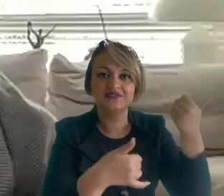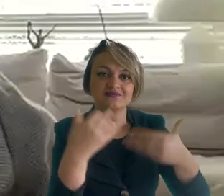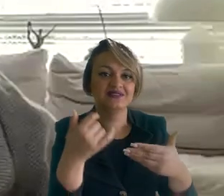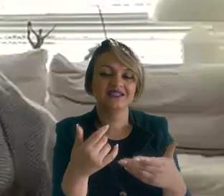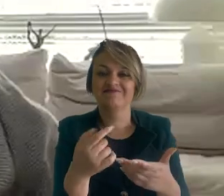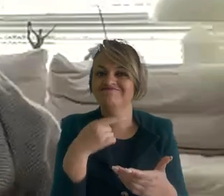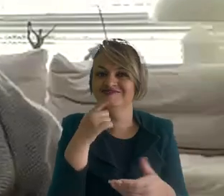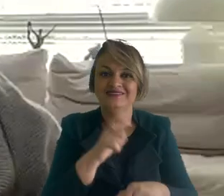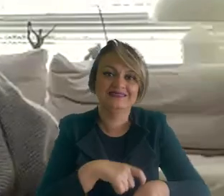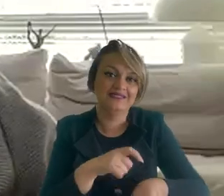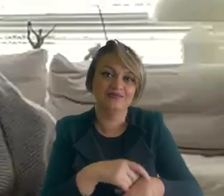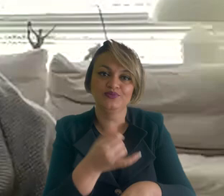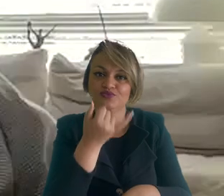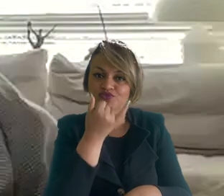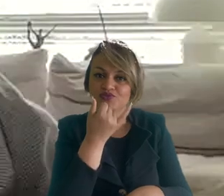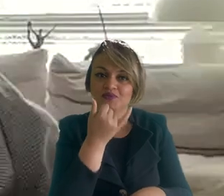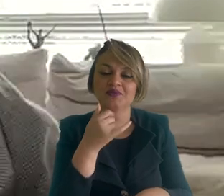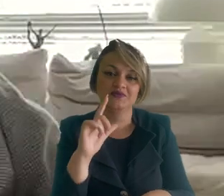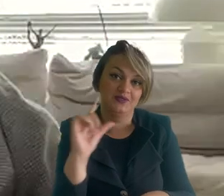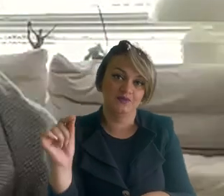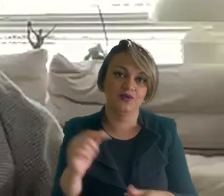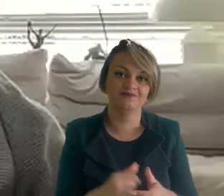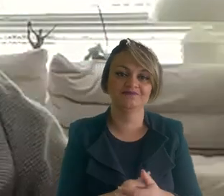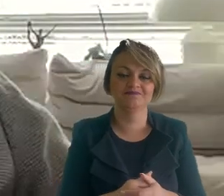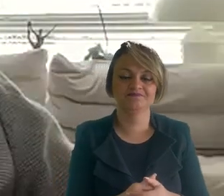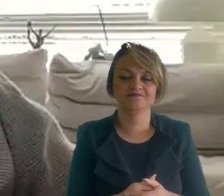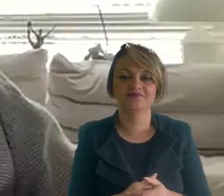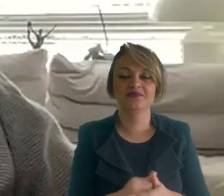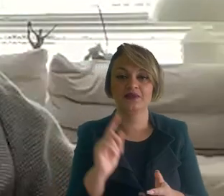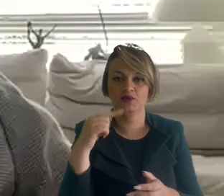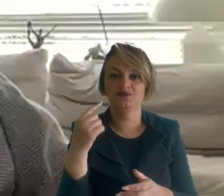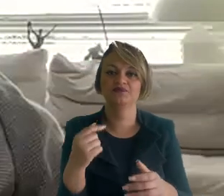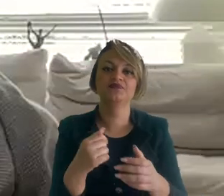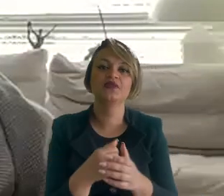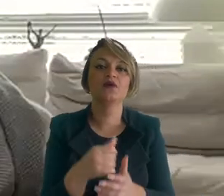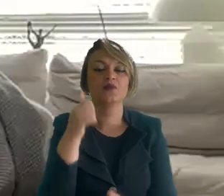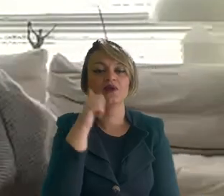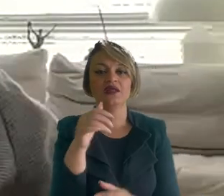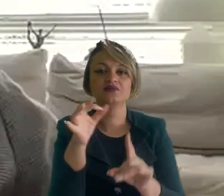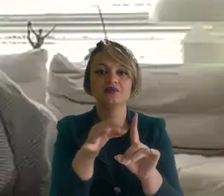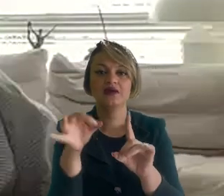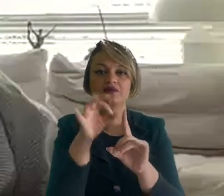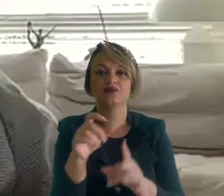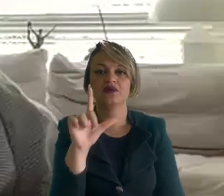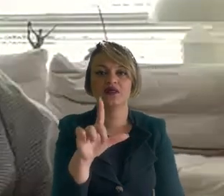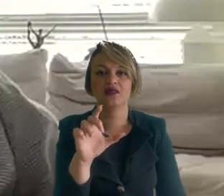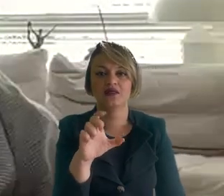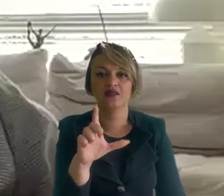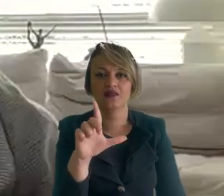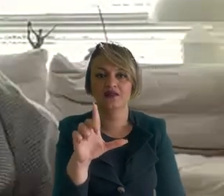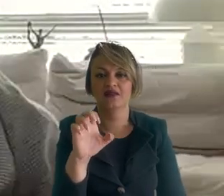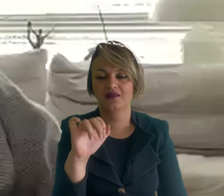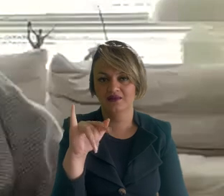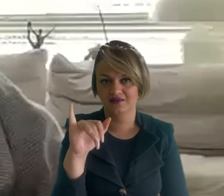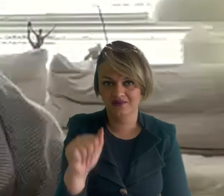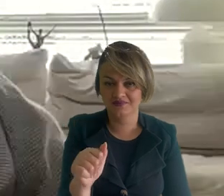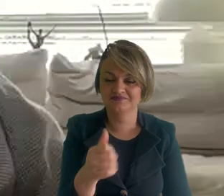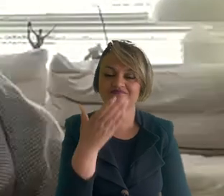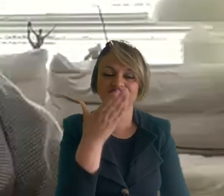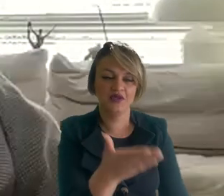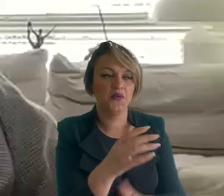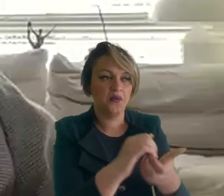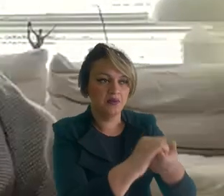logo peço escusas por essa circunstância desembargadora Leila Paiva em seu nome em sua pessoa